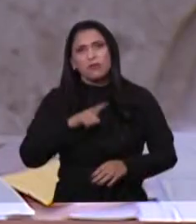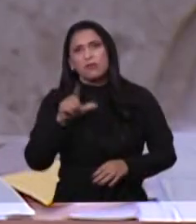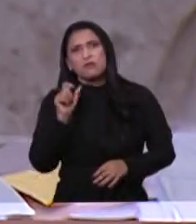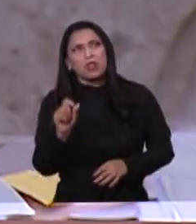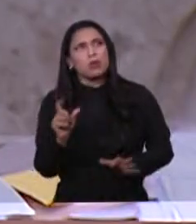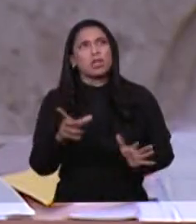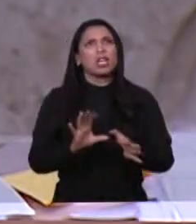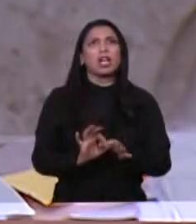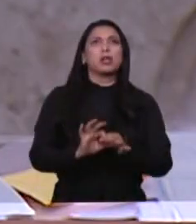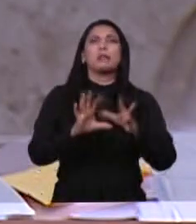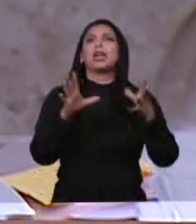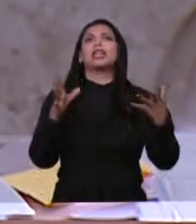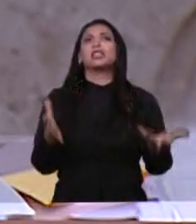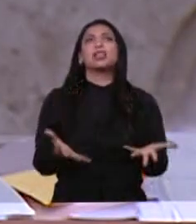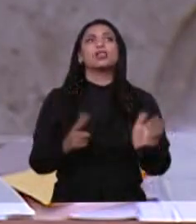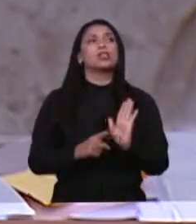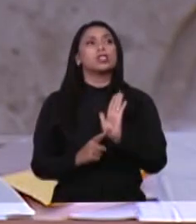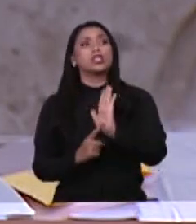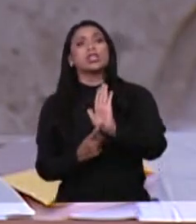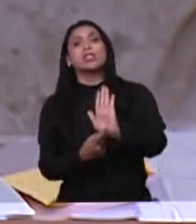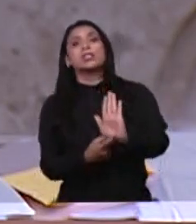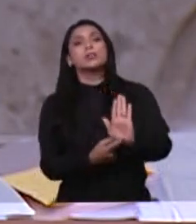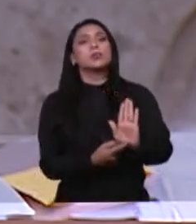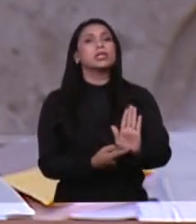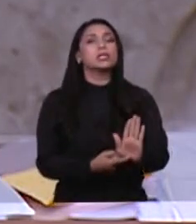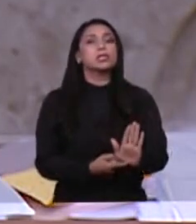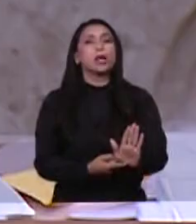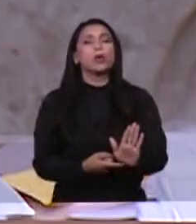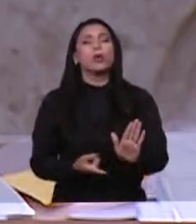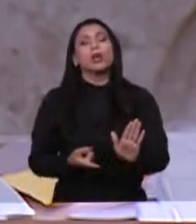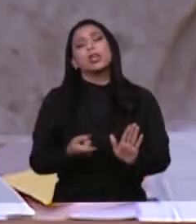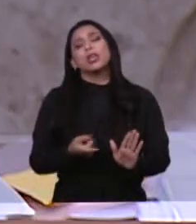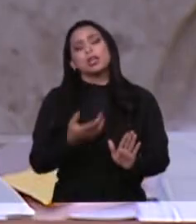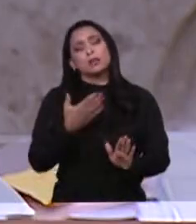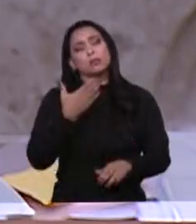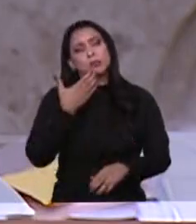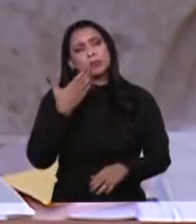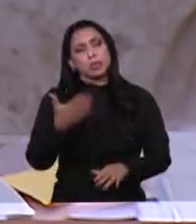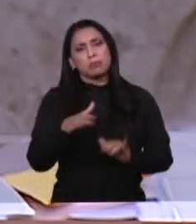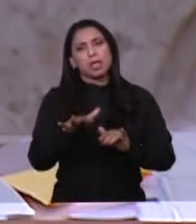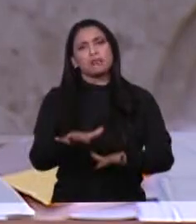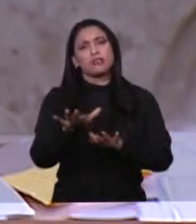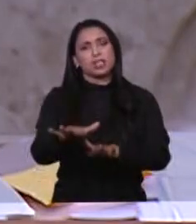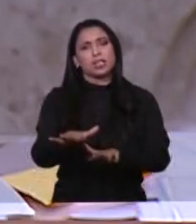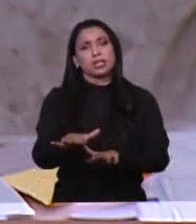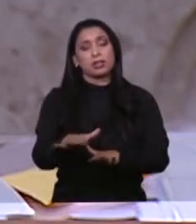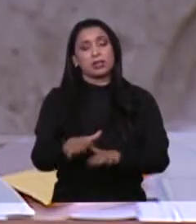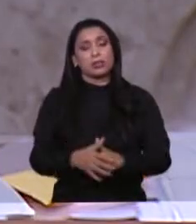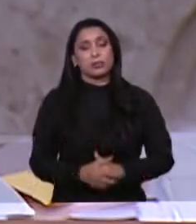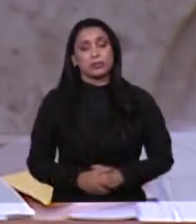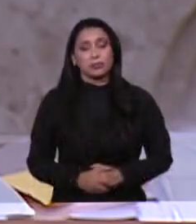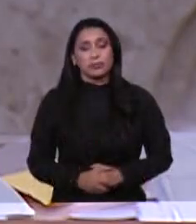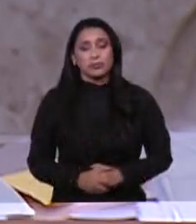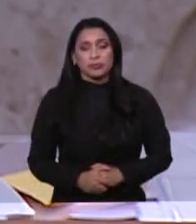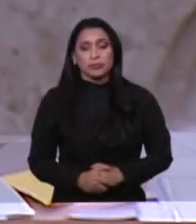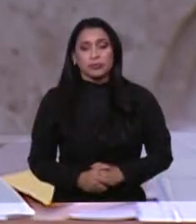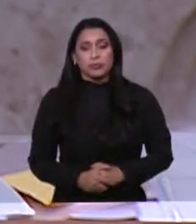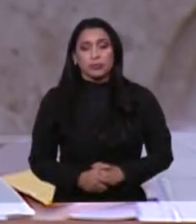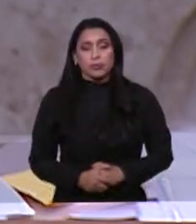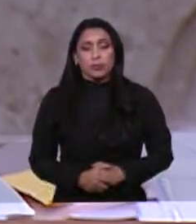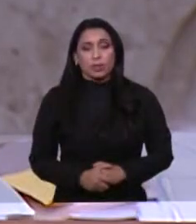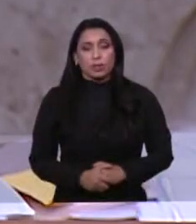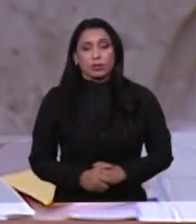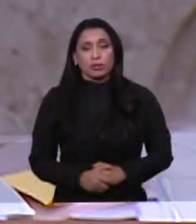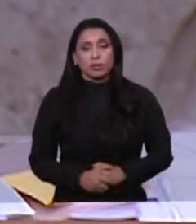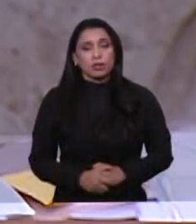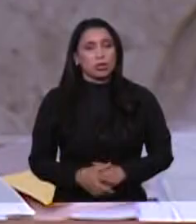pretensa liberdade de expressão e manifestação. Não se pode, repito, cerrar os